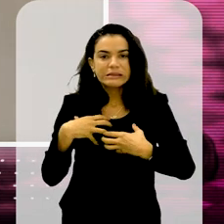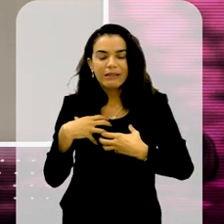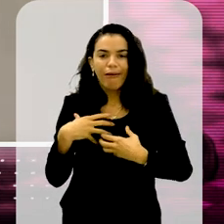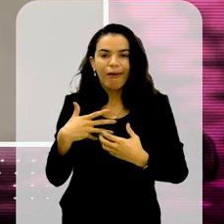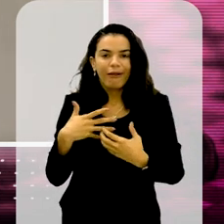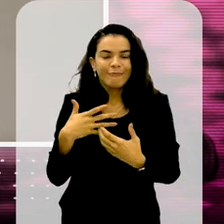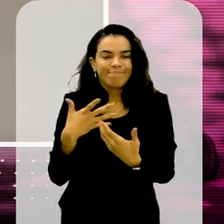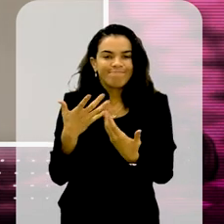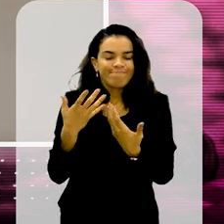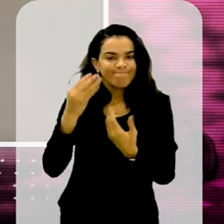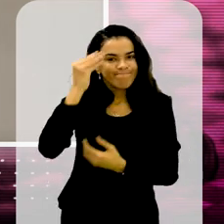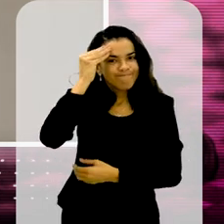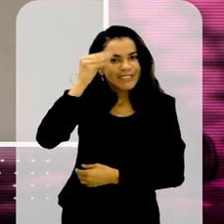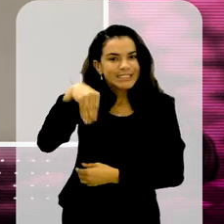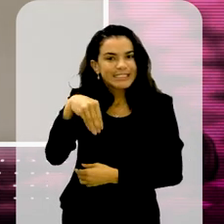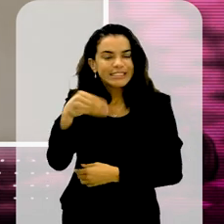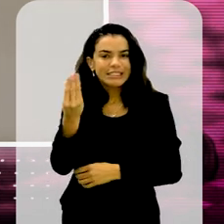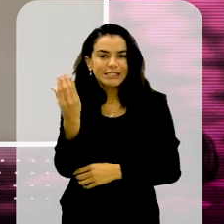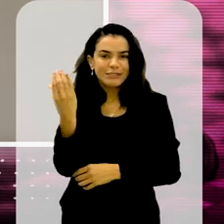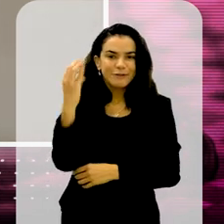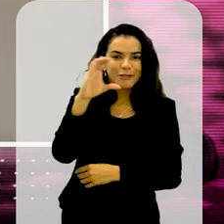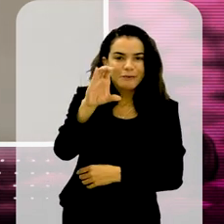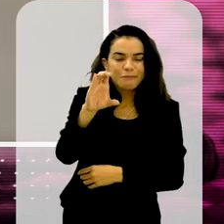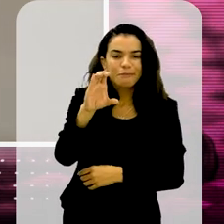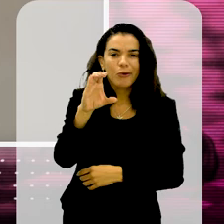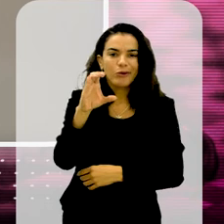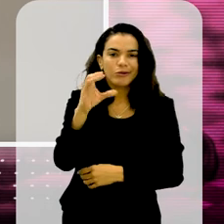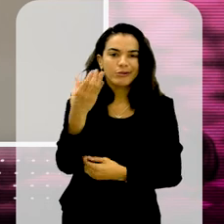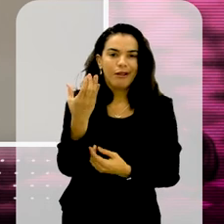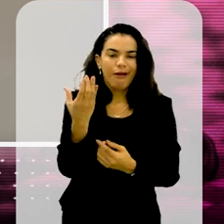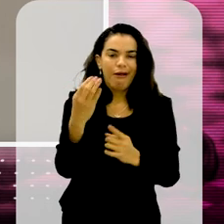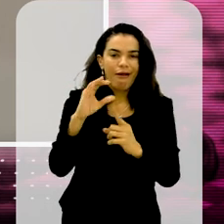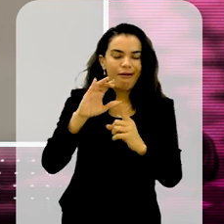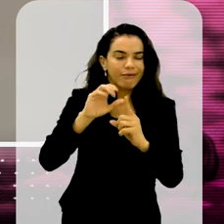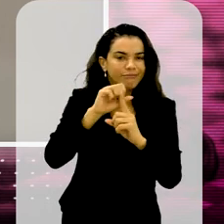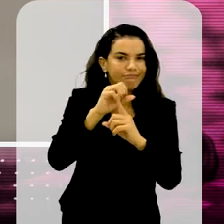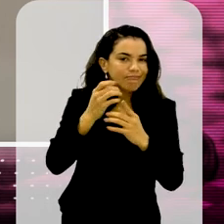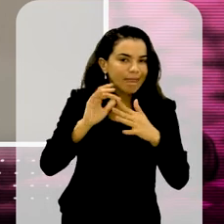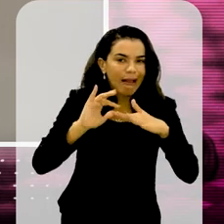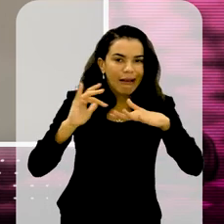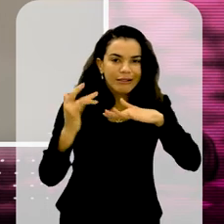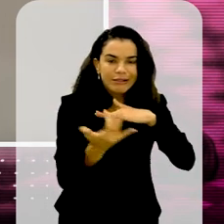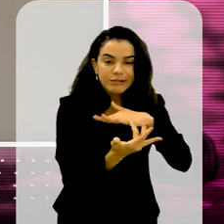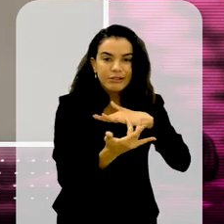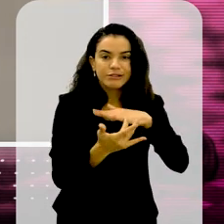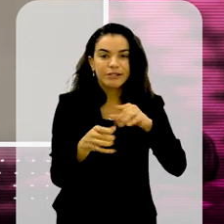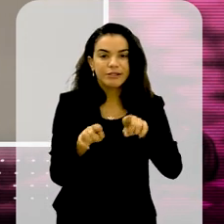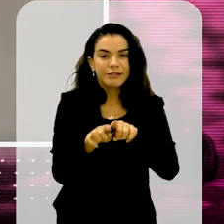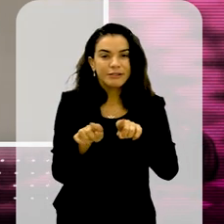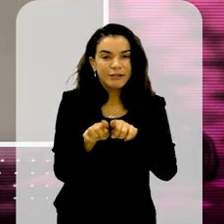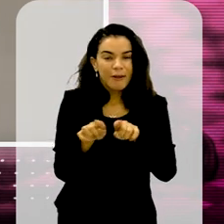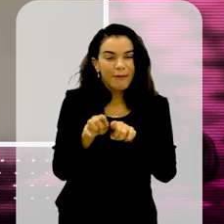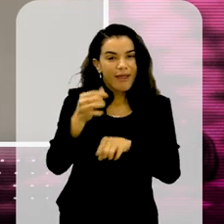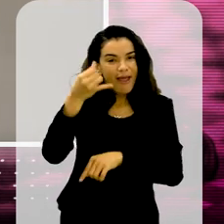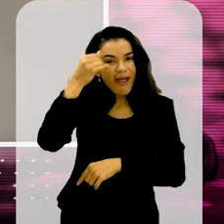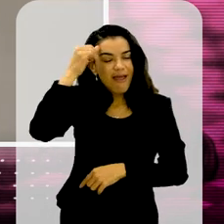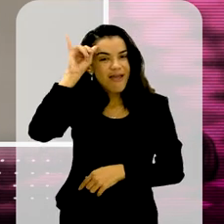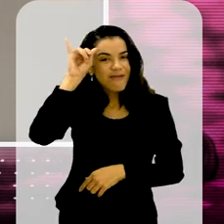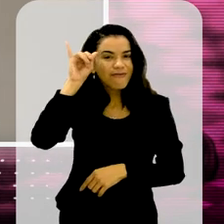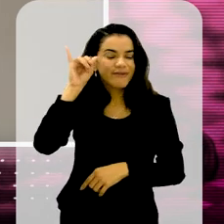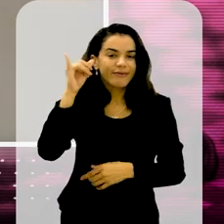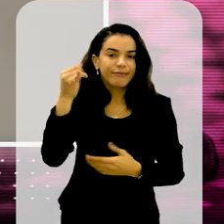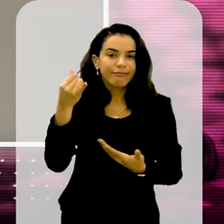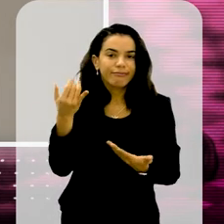fazer suas publicações nas redes sociais, ela começa a perceber que ela está evitando